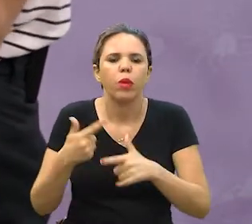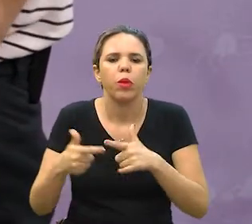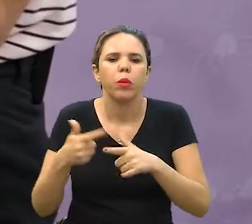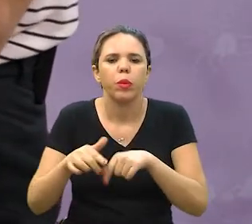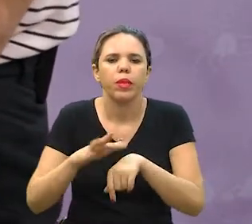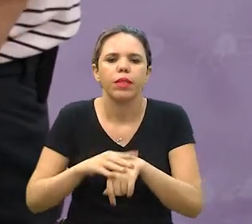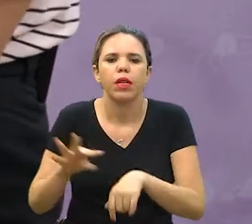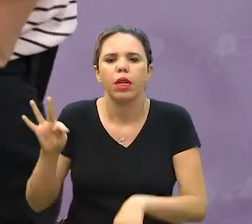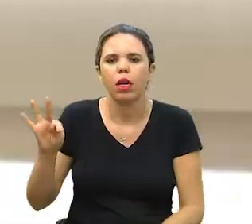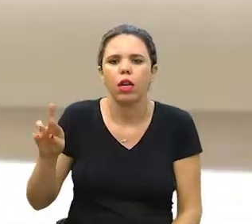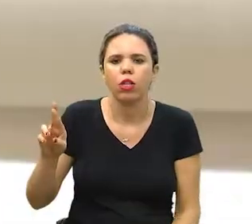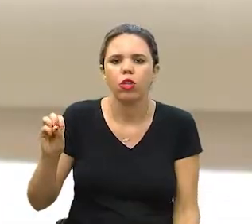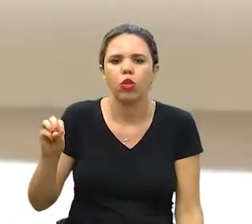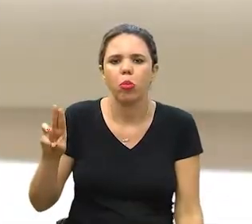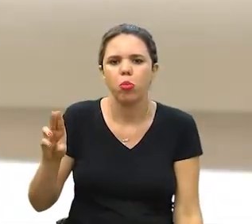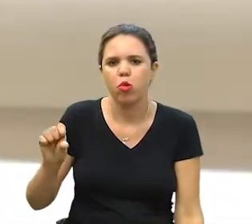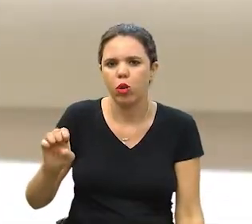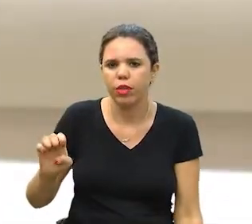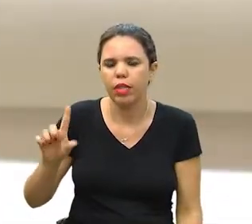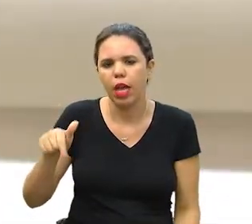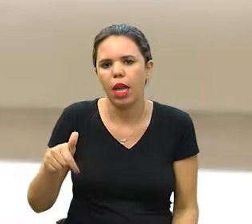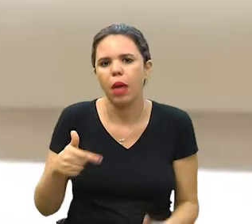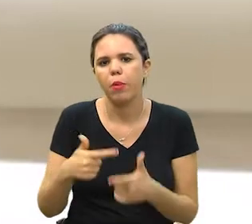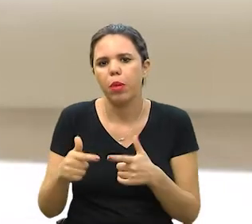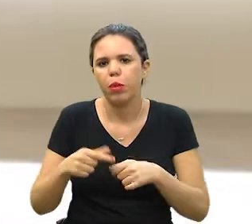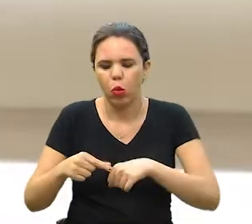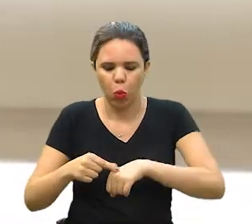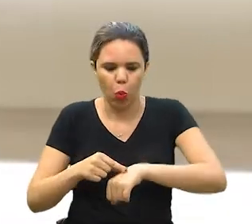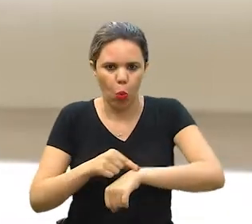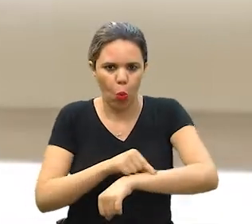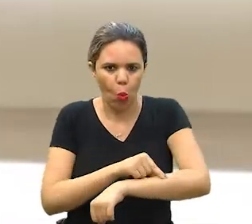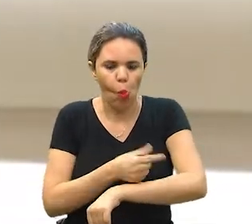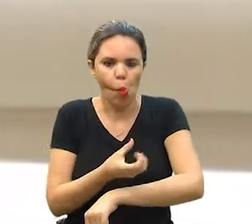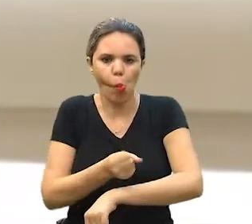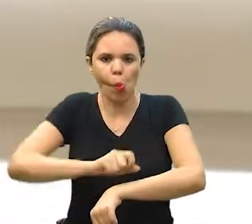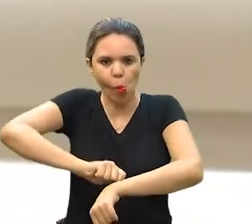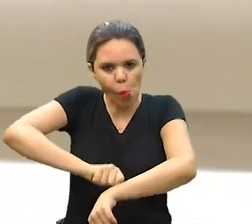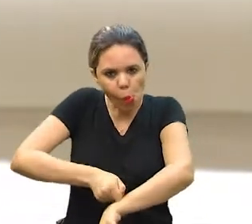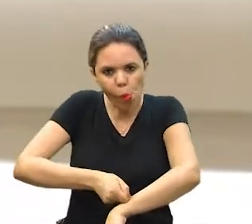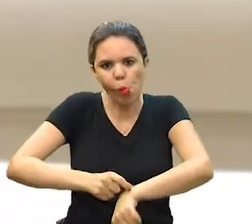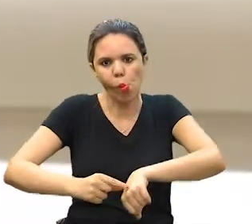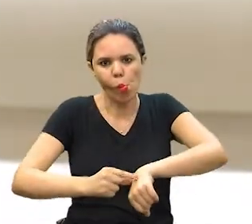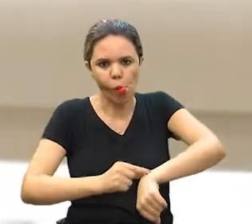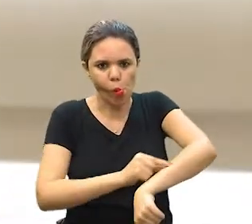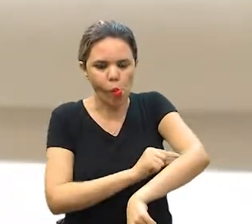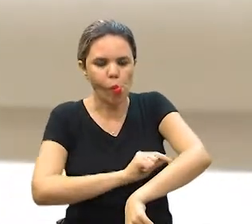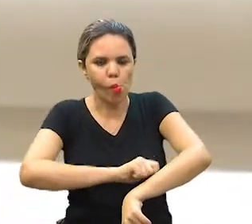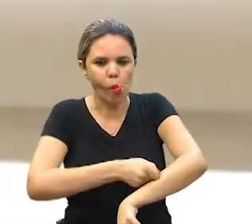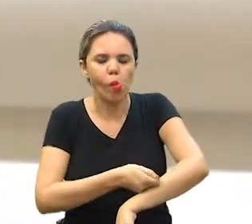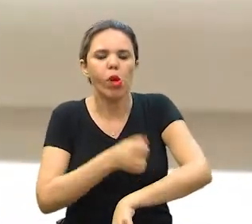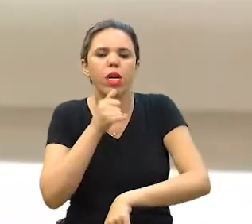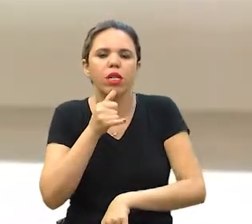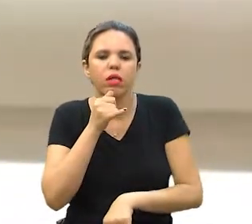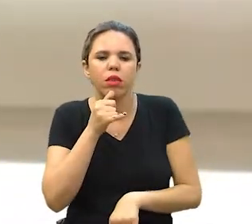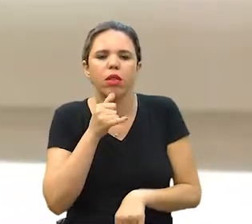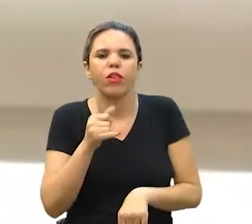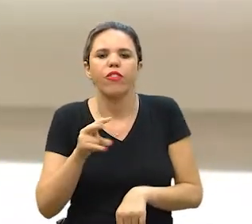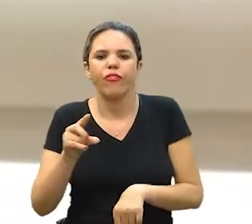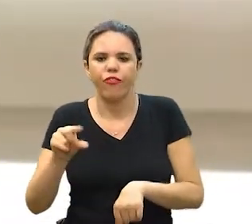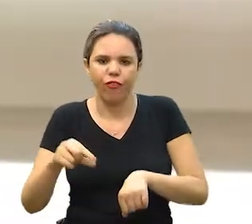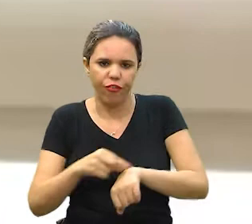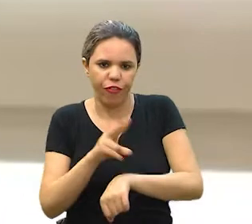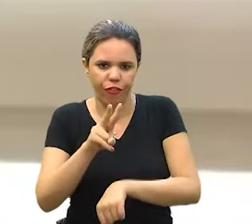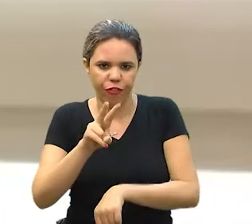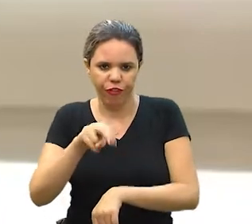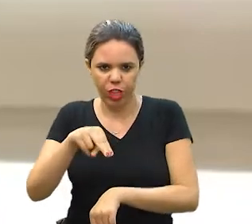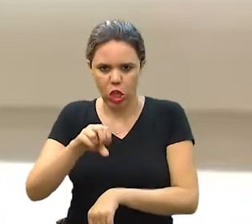trombose de maneira geral. Então, a trombose é uma obstrução do fluxo sanguíneo. Então, a gente chama de trombose venosa,